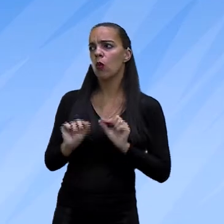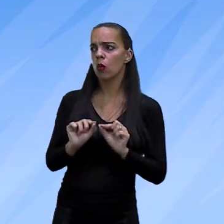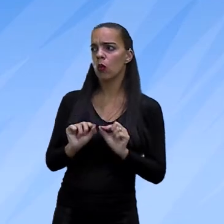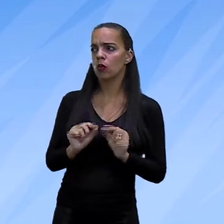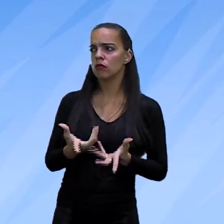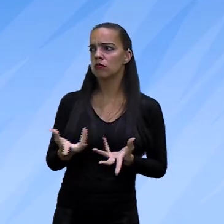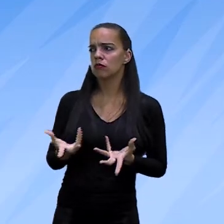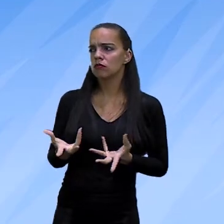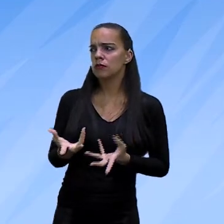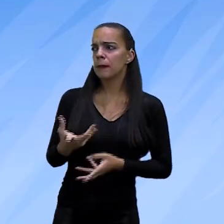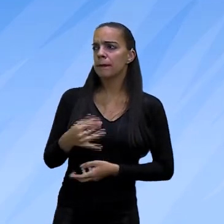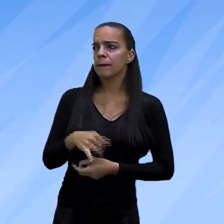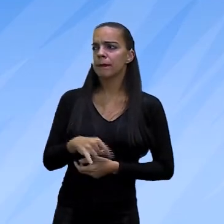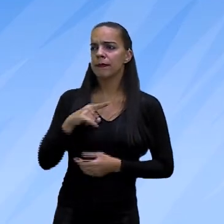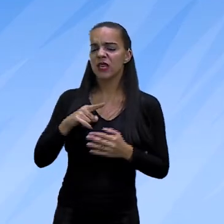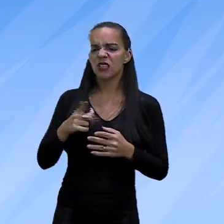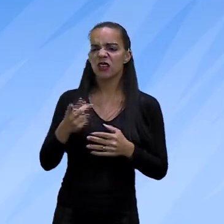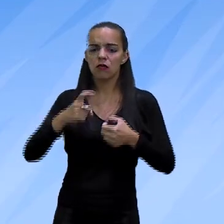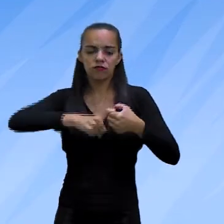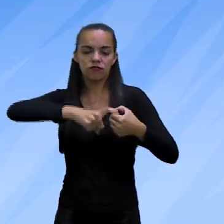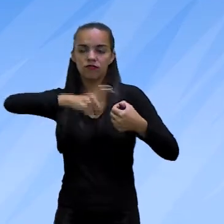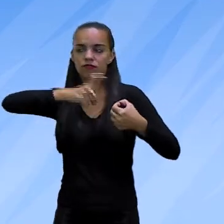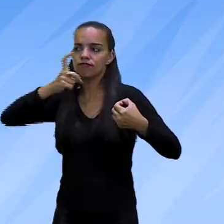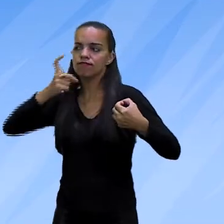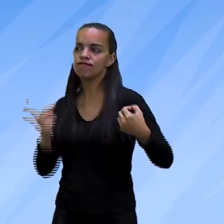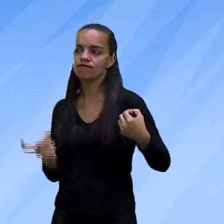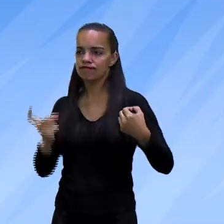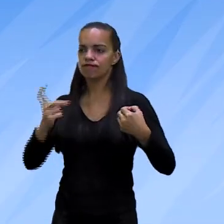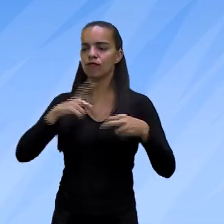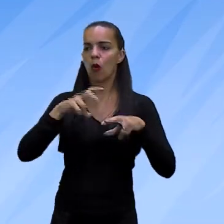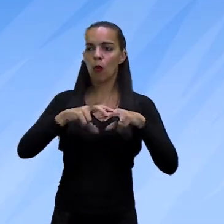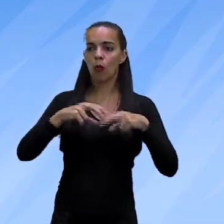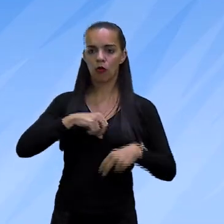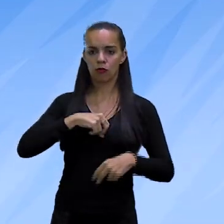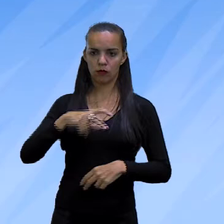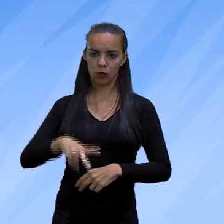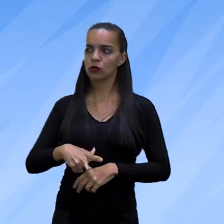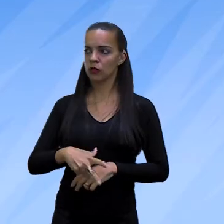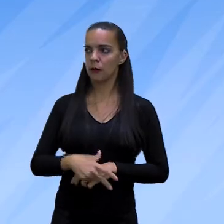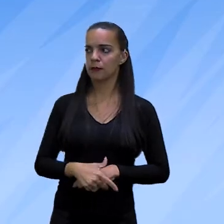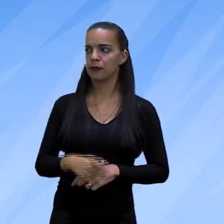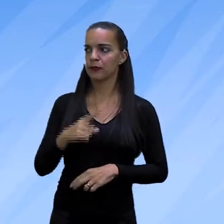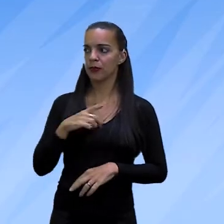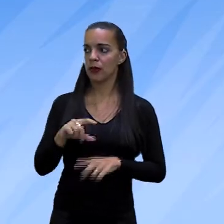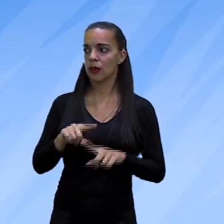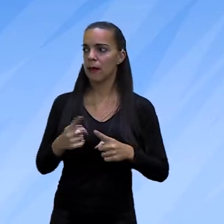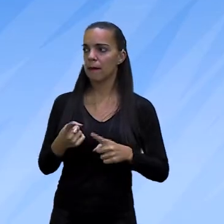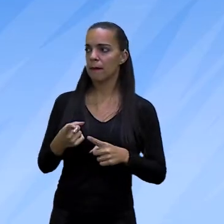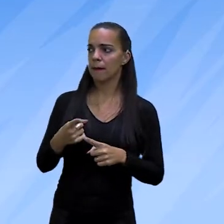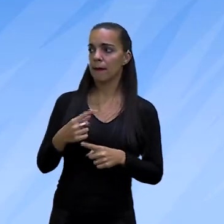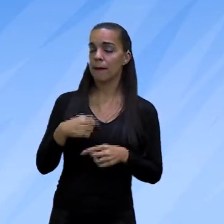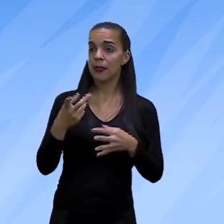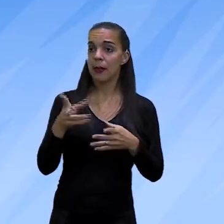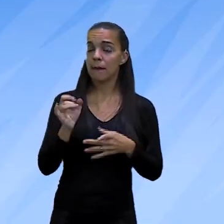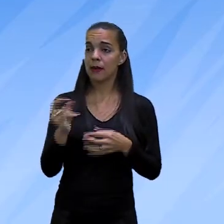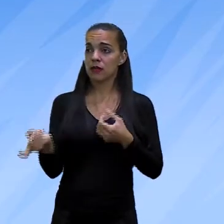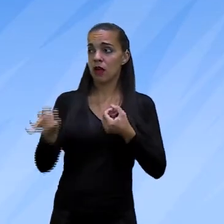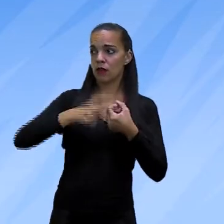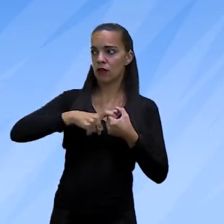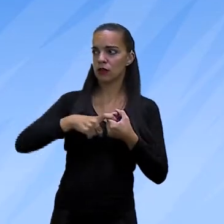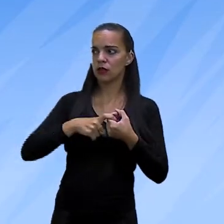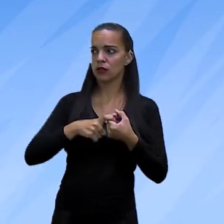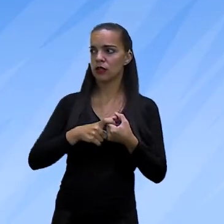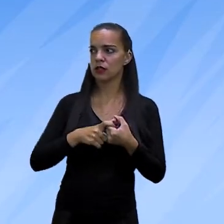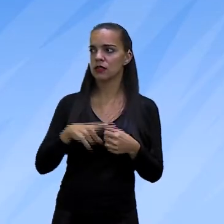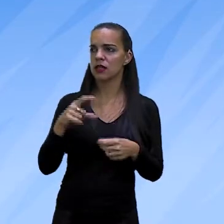uma certa independência em relação a Portugal. Porque com a volta de Dom João VI para Portugal, a